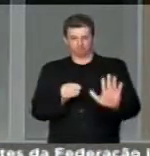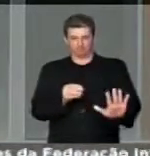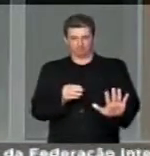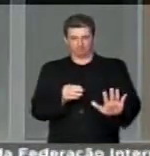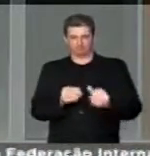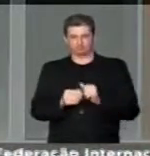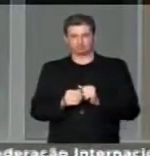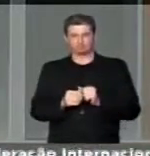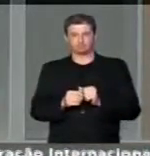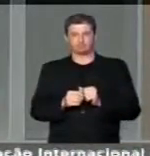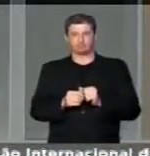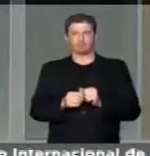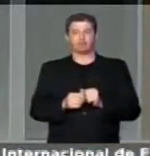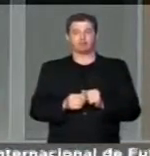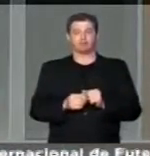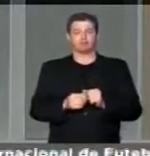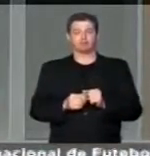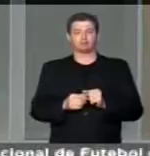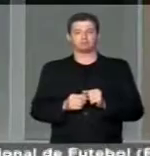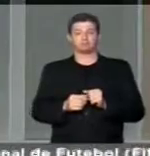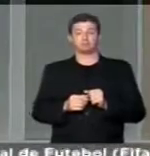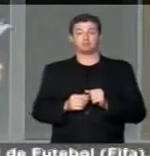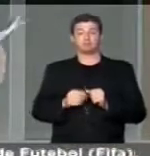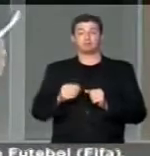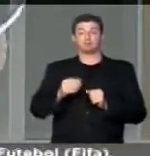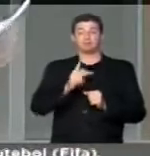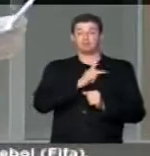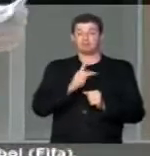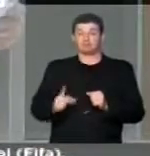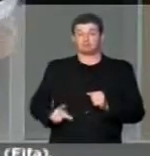parte. O senhor Eduardo Cunha